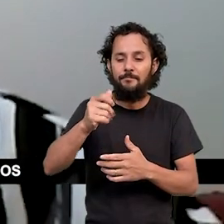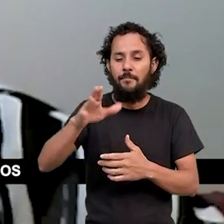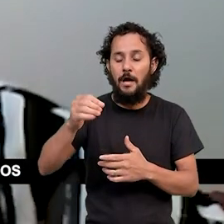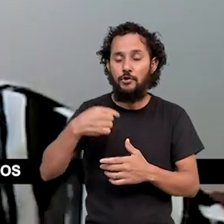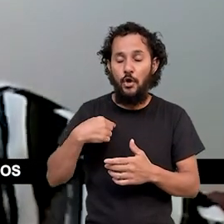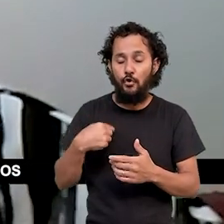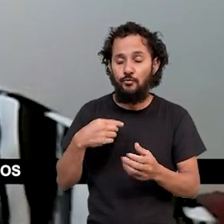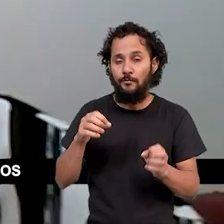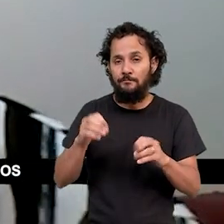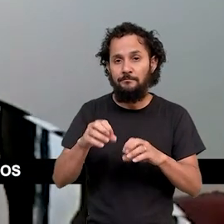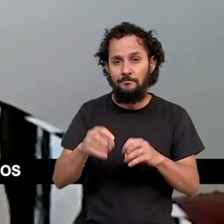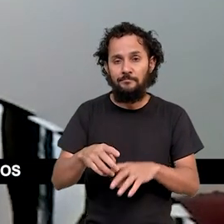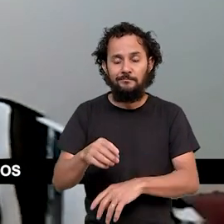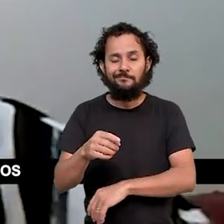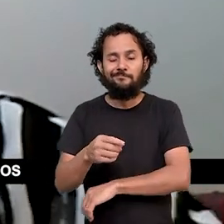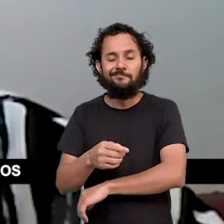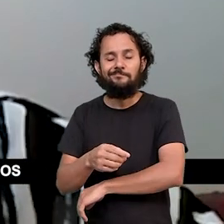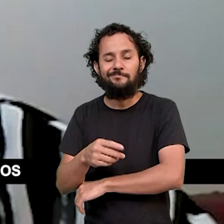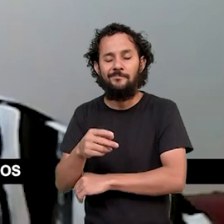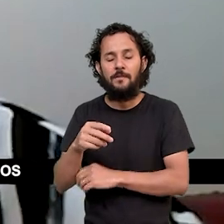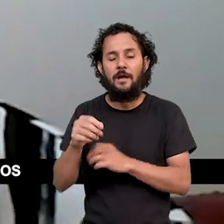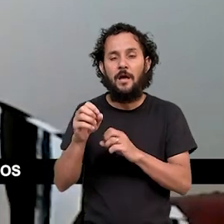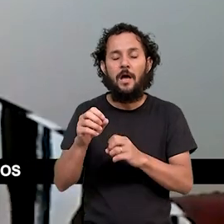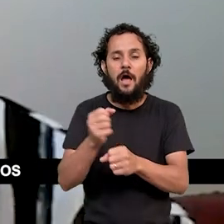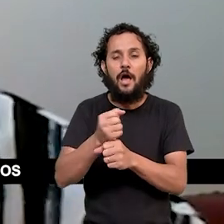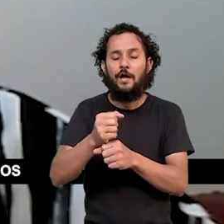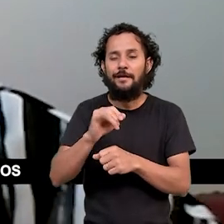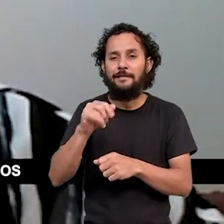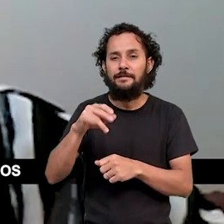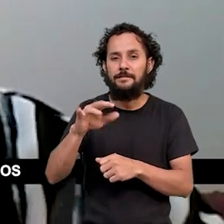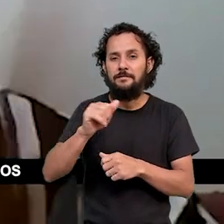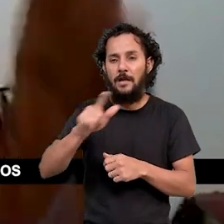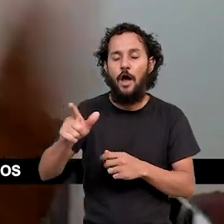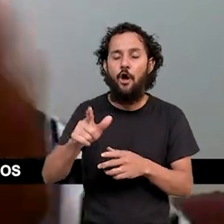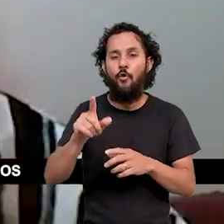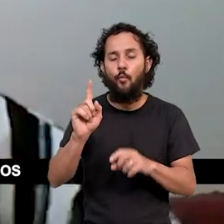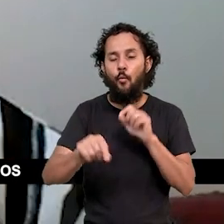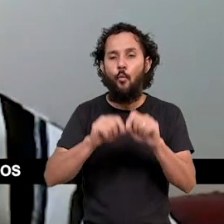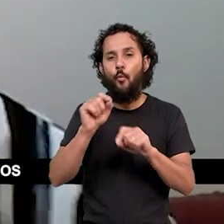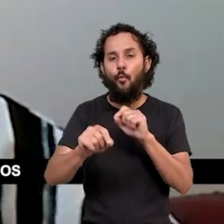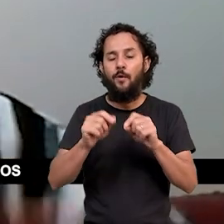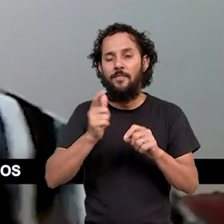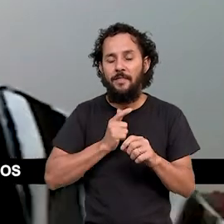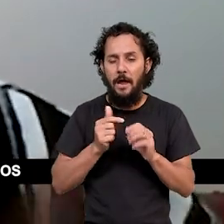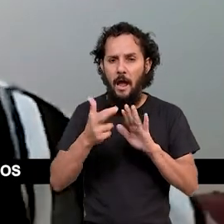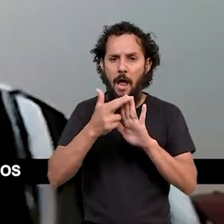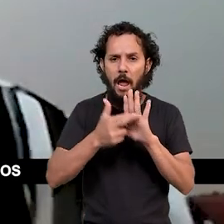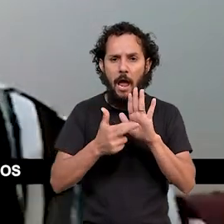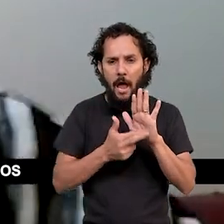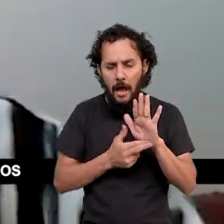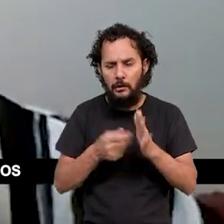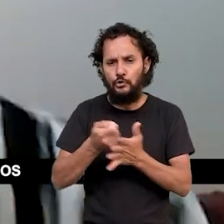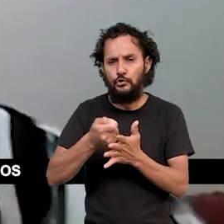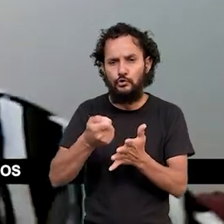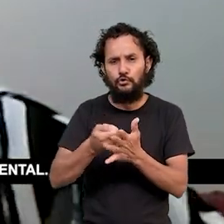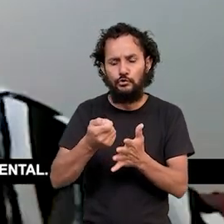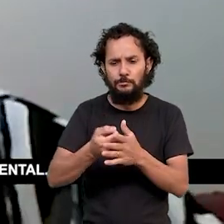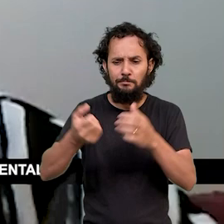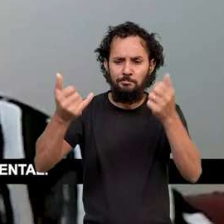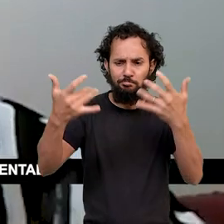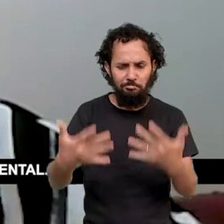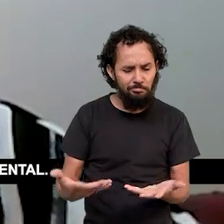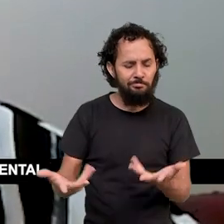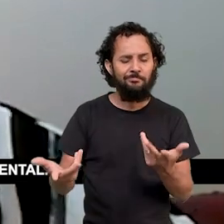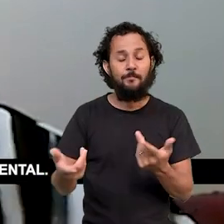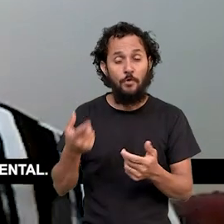eu sou dos anos iniciais, então a nossa tendência, digamos assim, é ter umas regras, né, digamos assim,